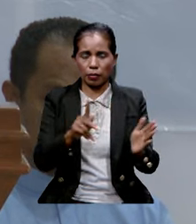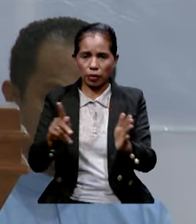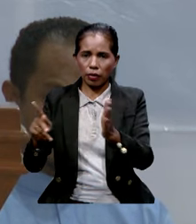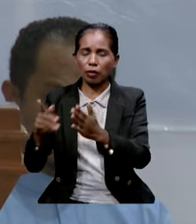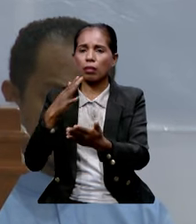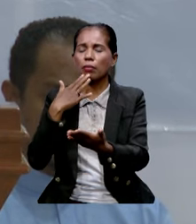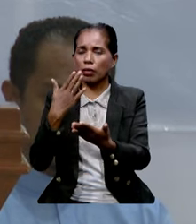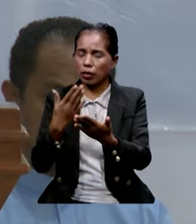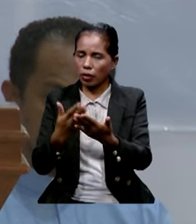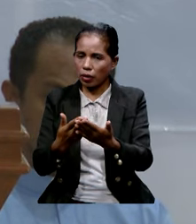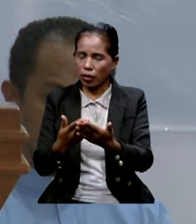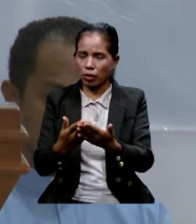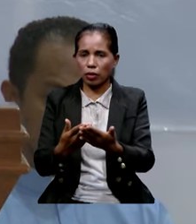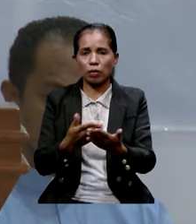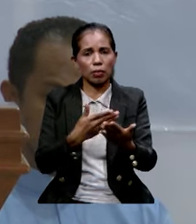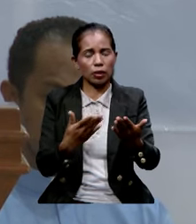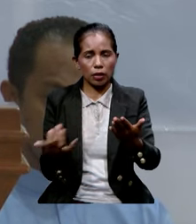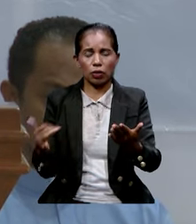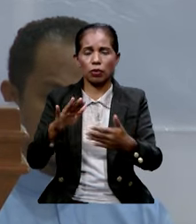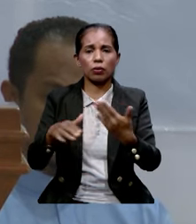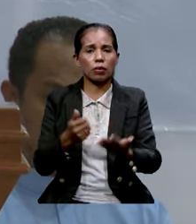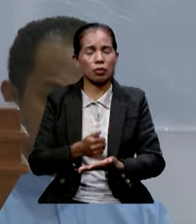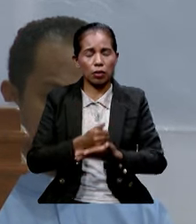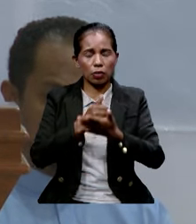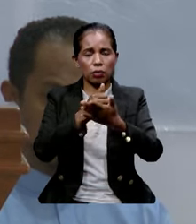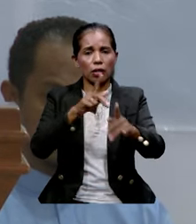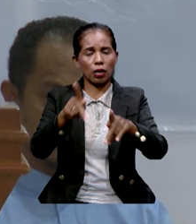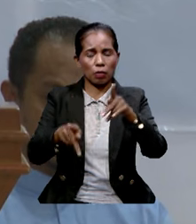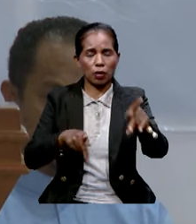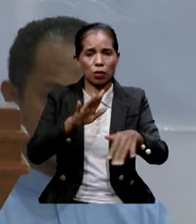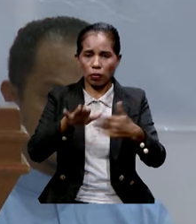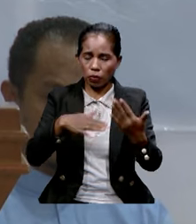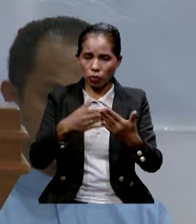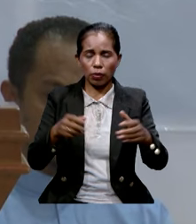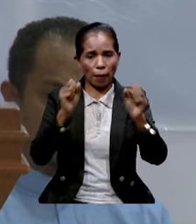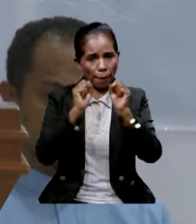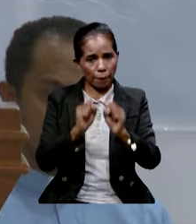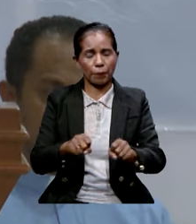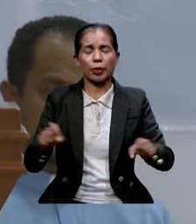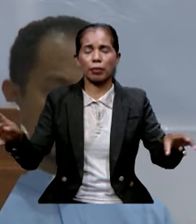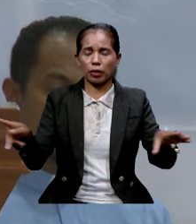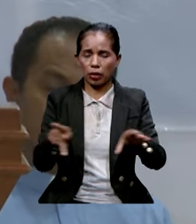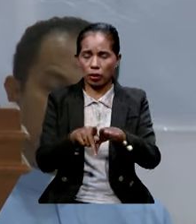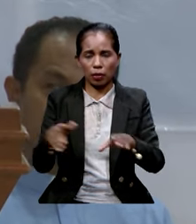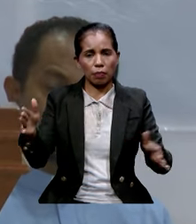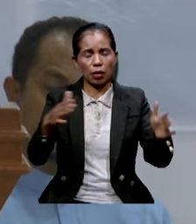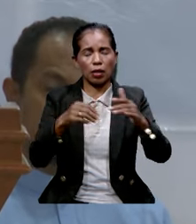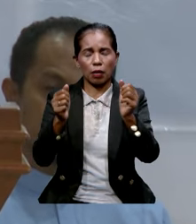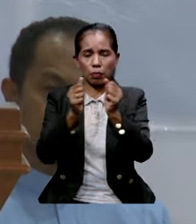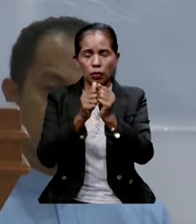organizativa na logística, a tu facilita Sarani Toma, bele participa no Mai Hamuto com Santo